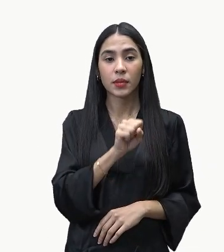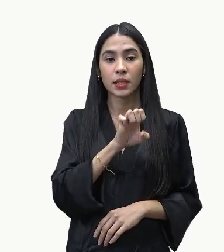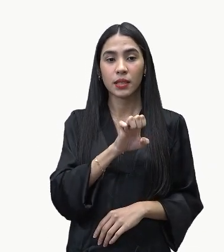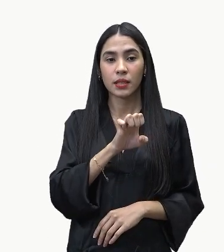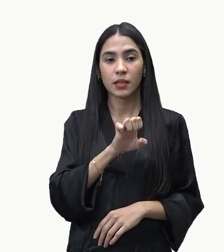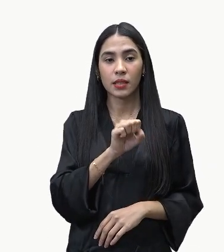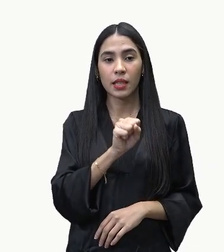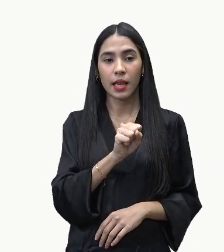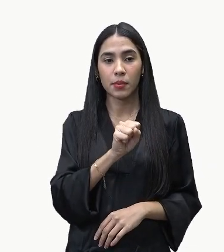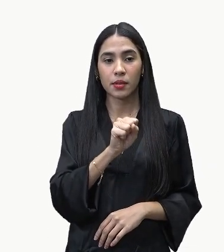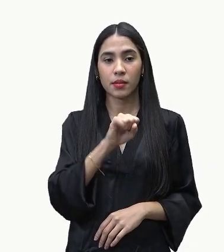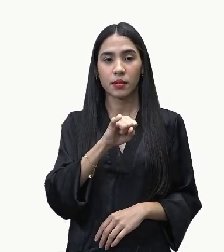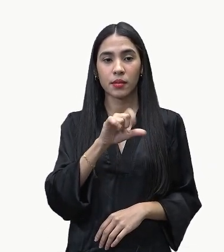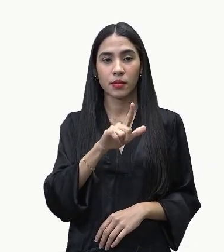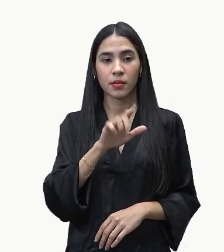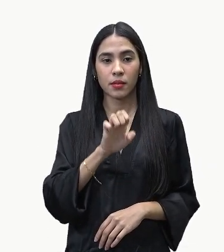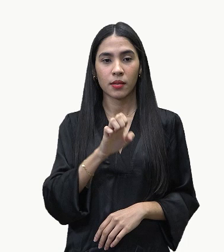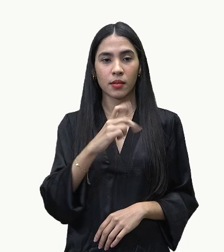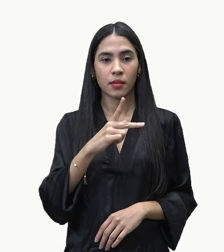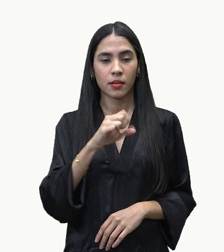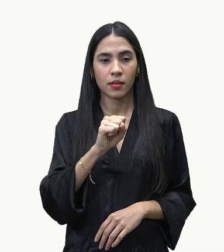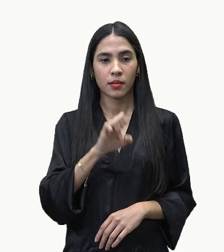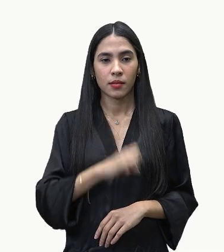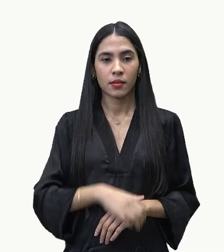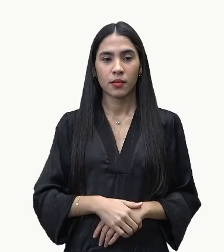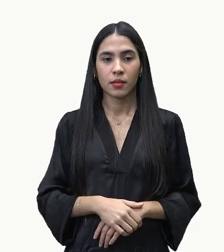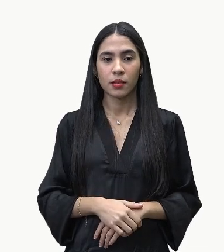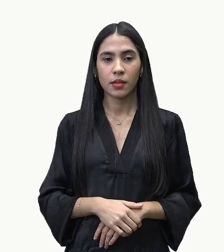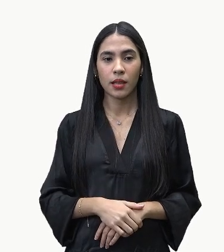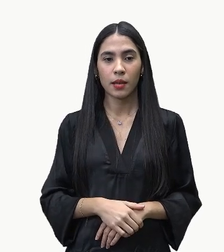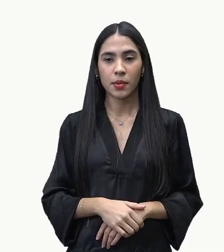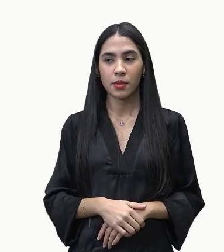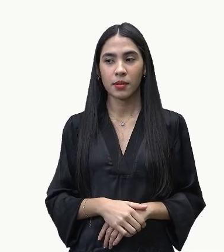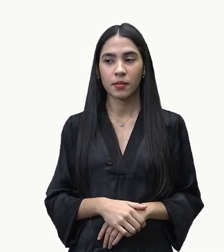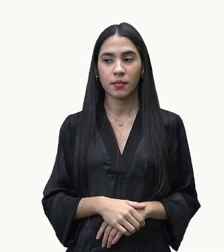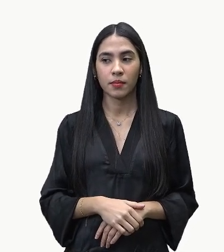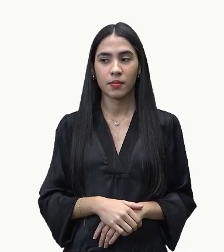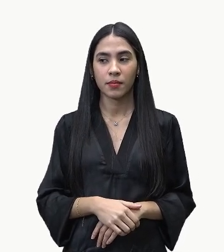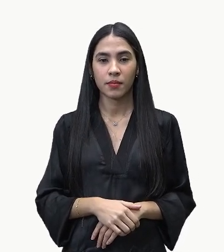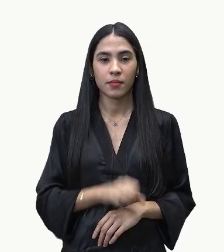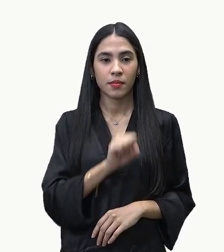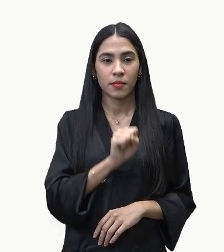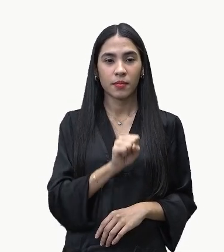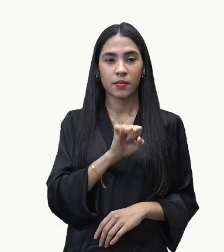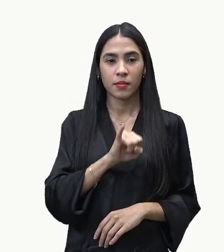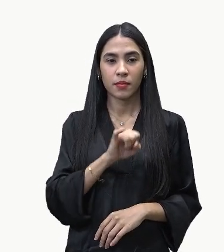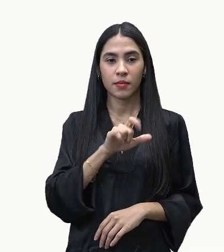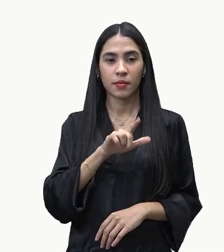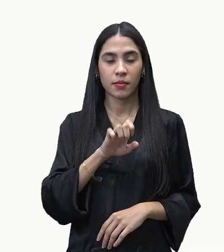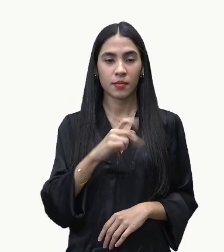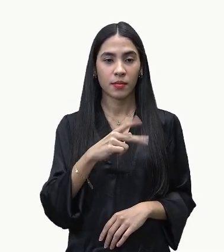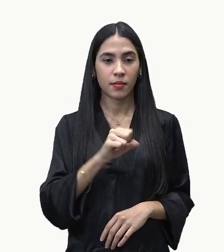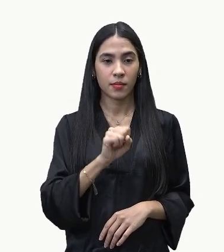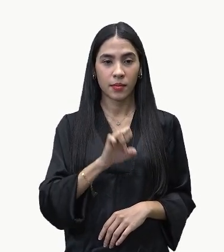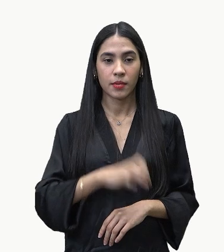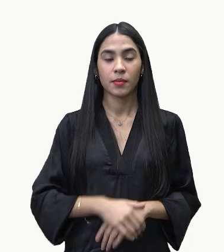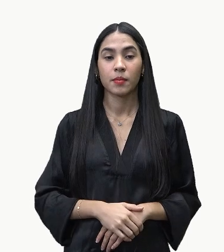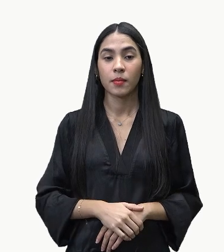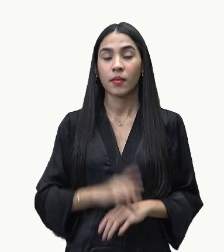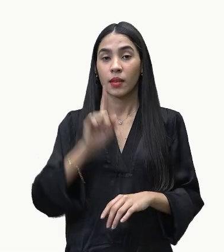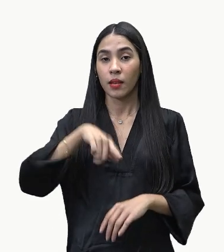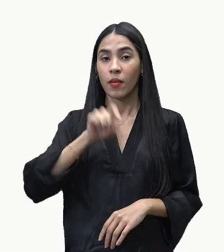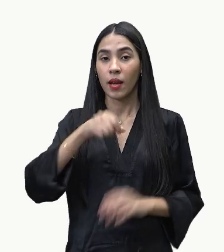elipse. Gente, a elipse não, perdoe-me, silepse, tá? A silepse, ela vai